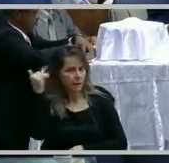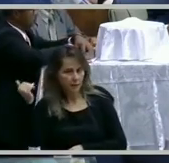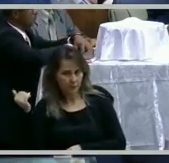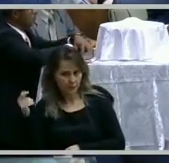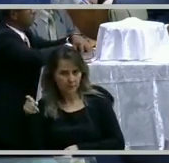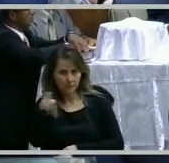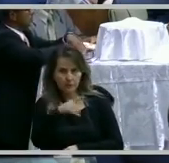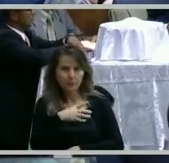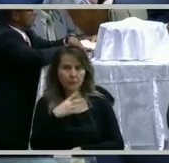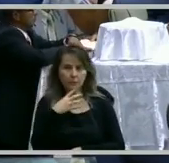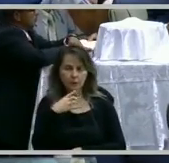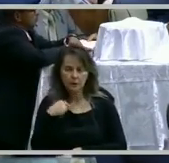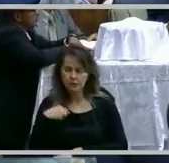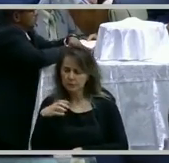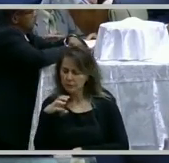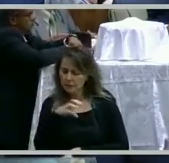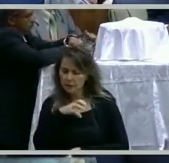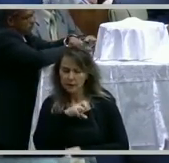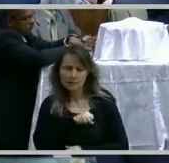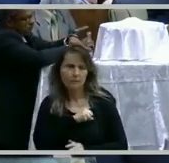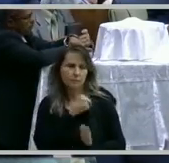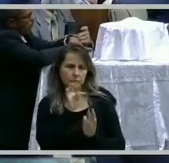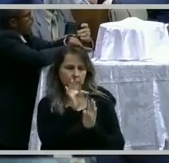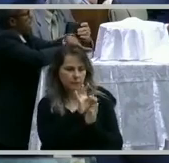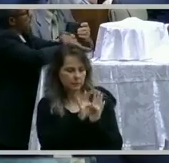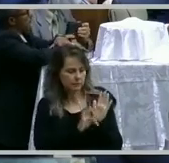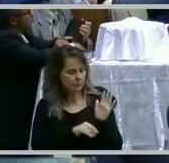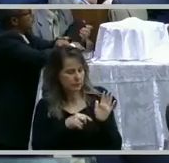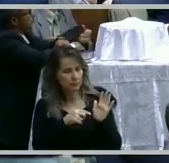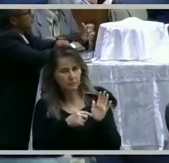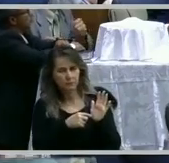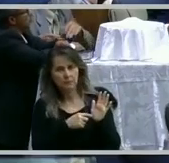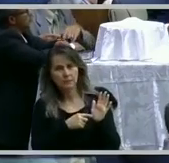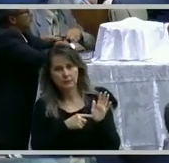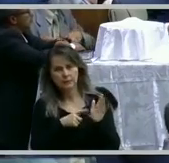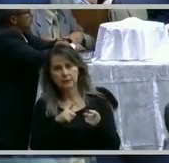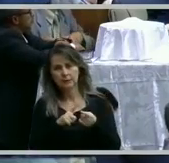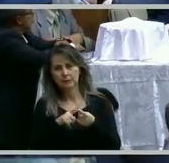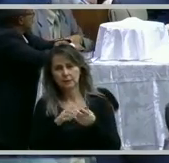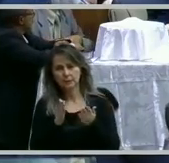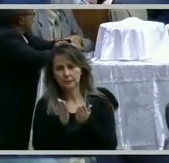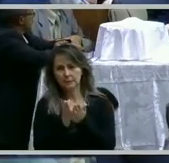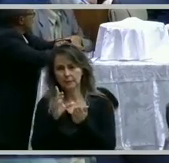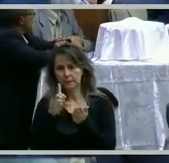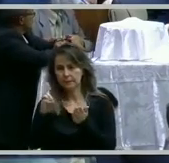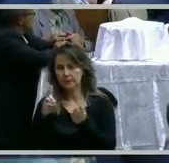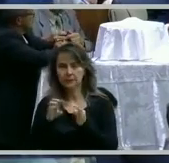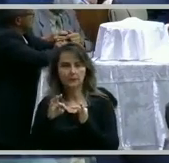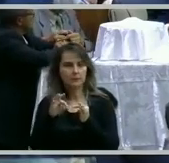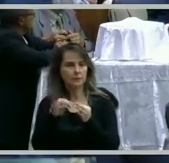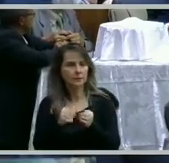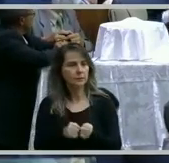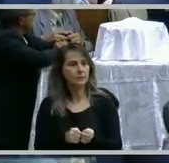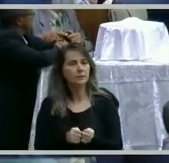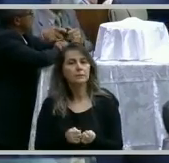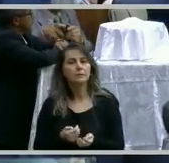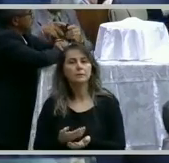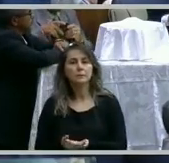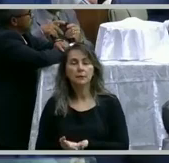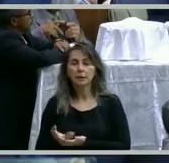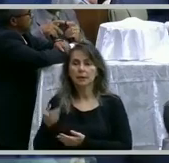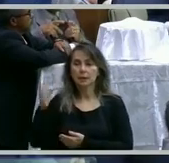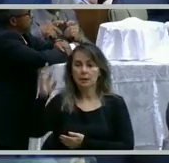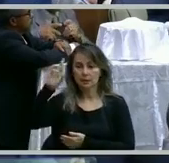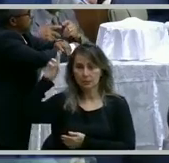amo este texto como toda a palavra de Deus, e tanto quando o Senhor nos